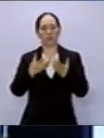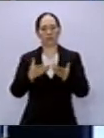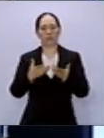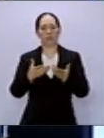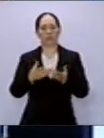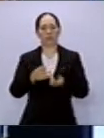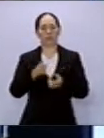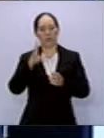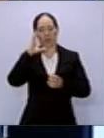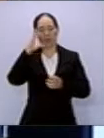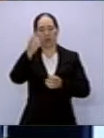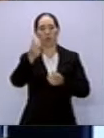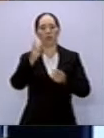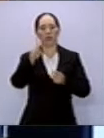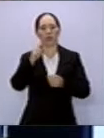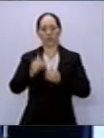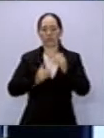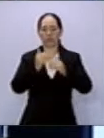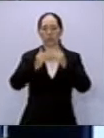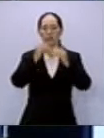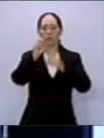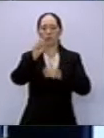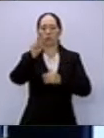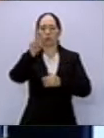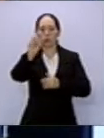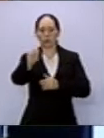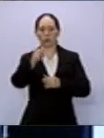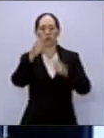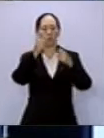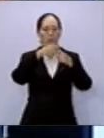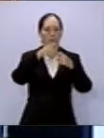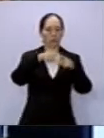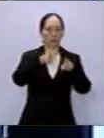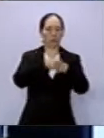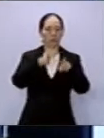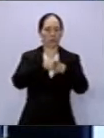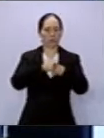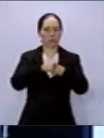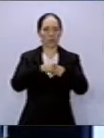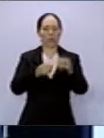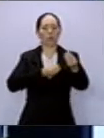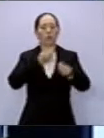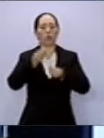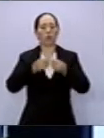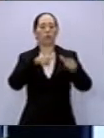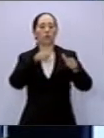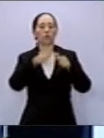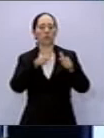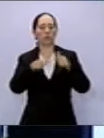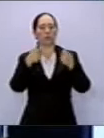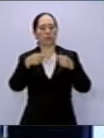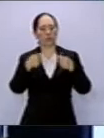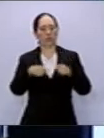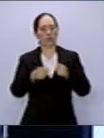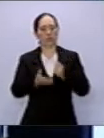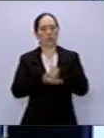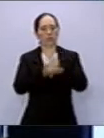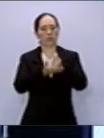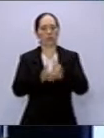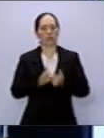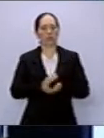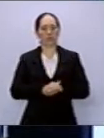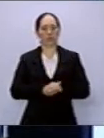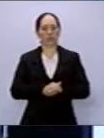resolveu plano de saúde no Brasil é investir e investi-los dos médicos mas ele se também na condição para que ele possa exercer corretamente